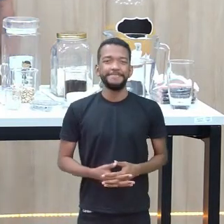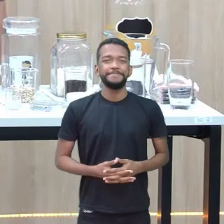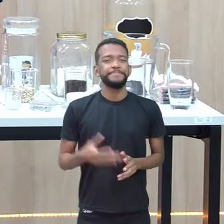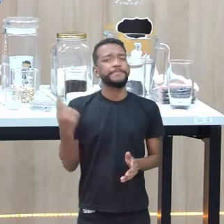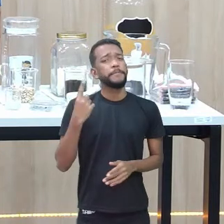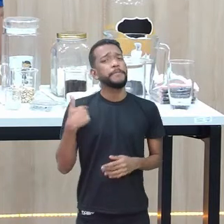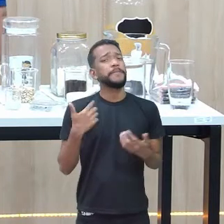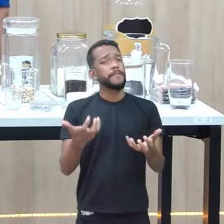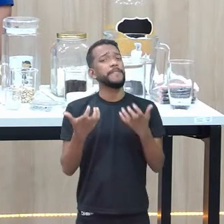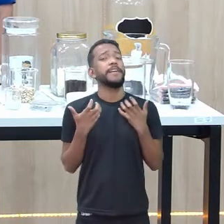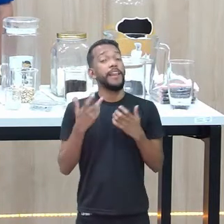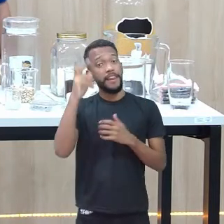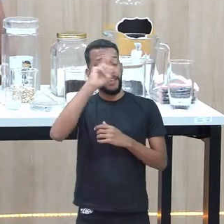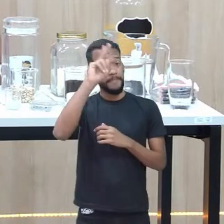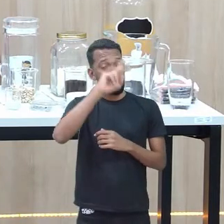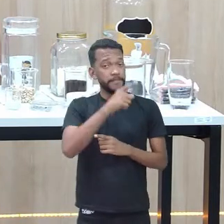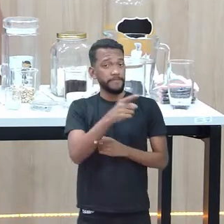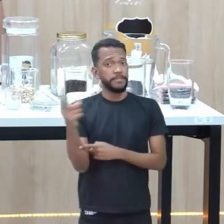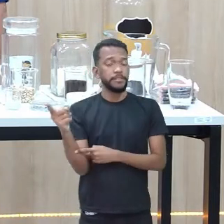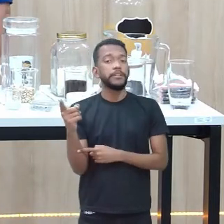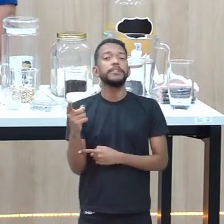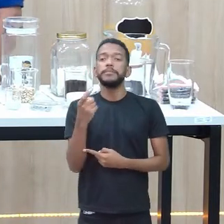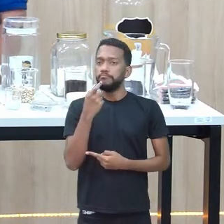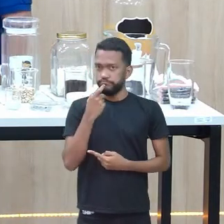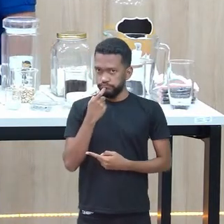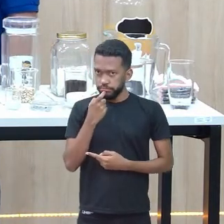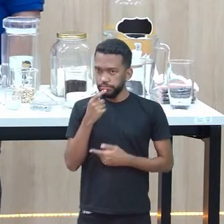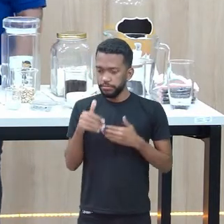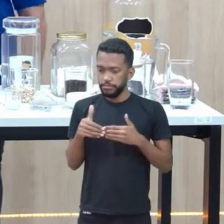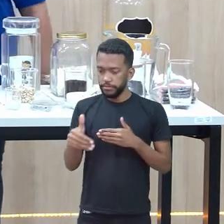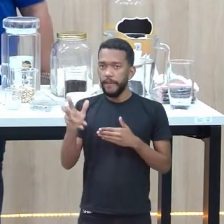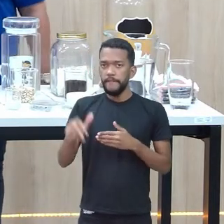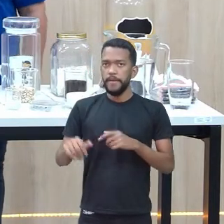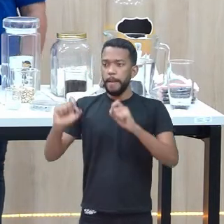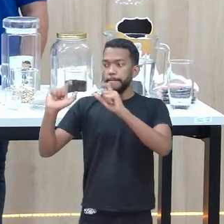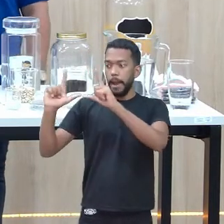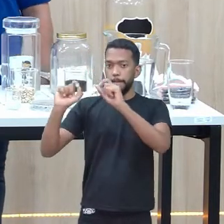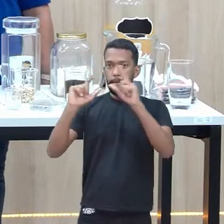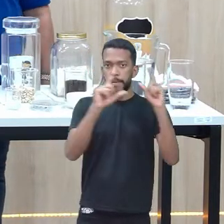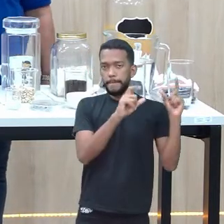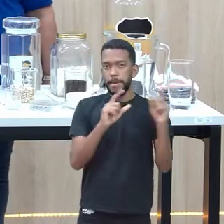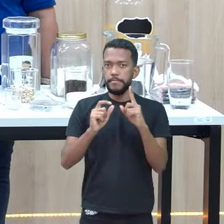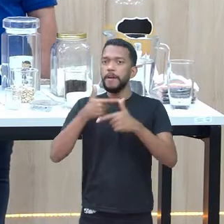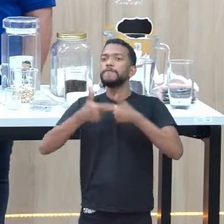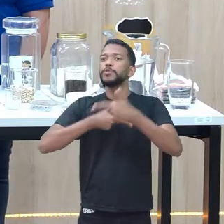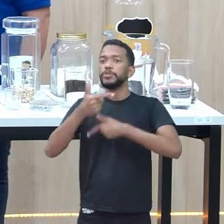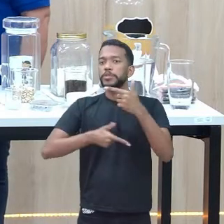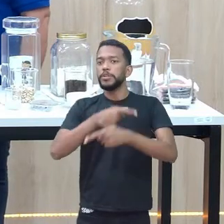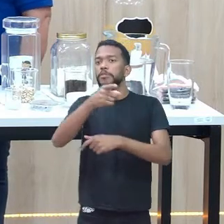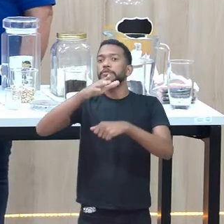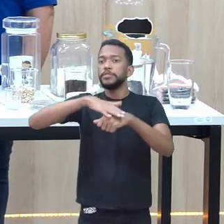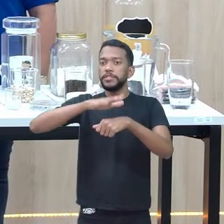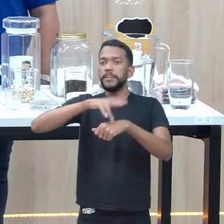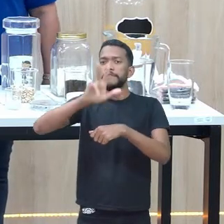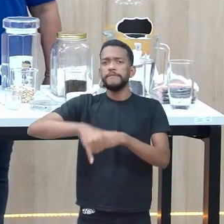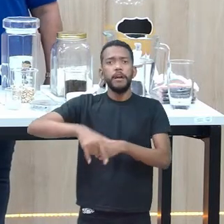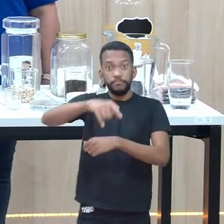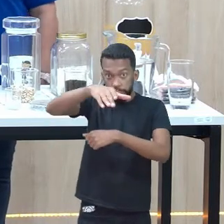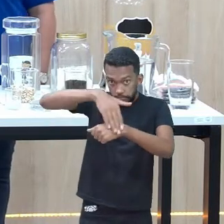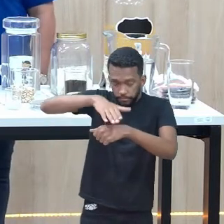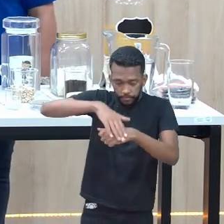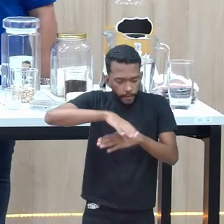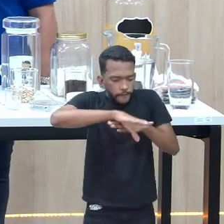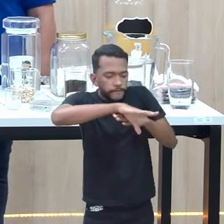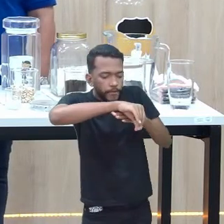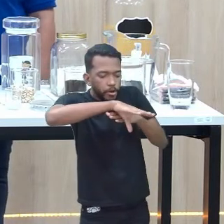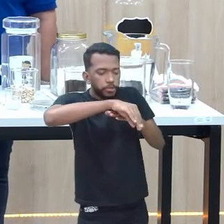lembrar a vocês que logo nós estamos com esse mural funcionando, onde vocês vão enviar fotos das atividades